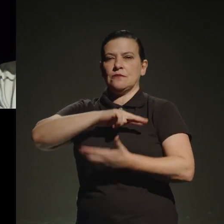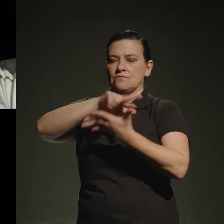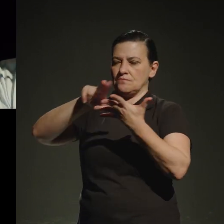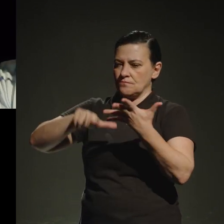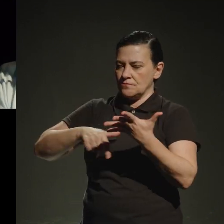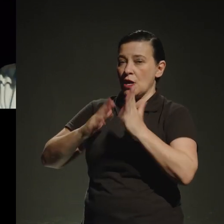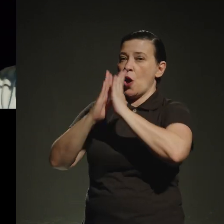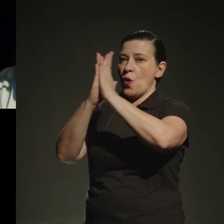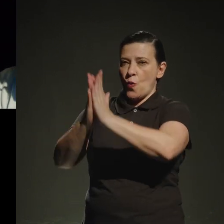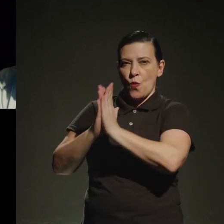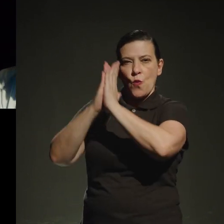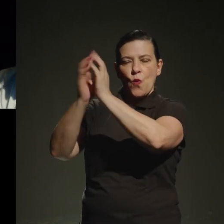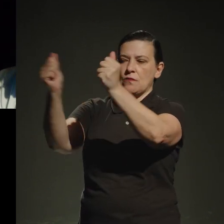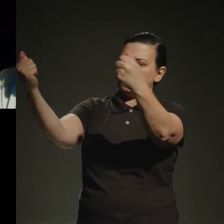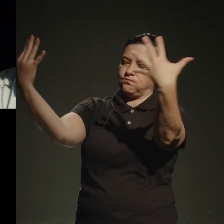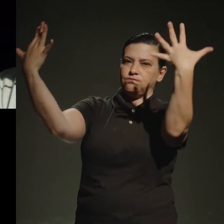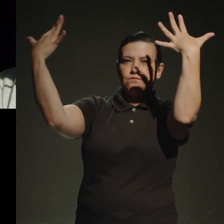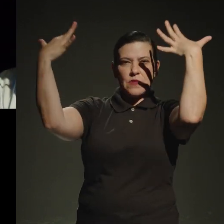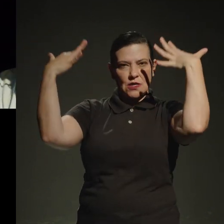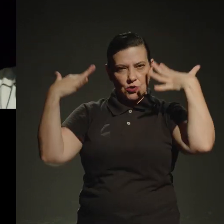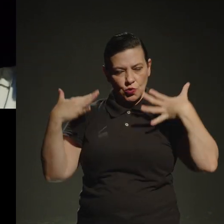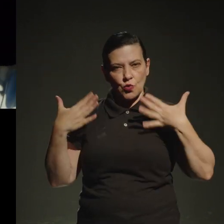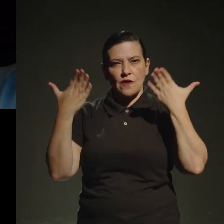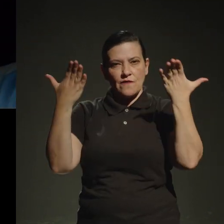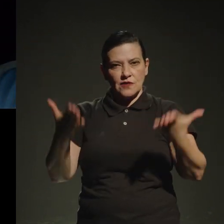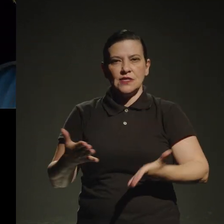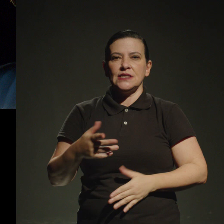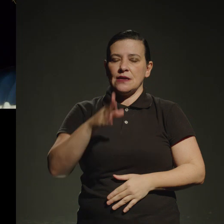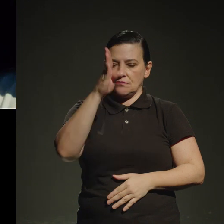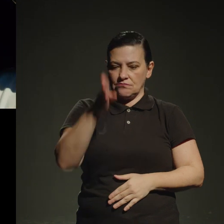Pater, Filius et Espíritus Santus.